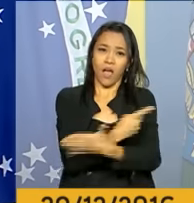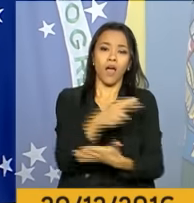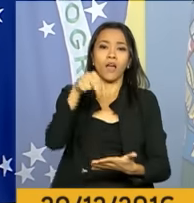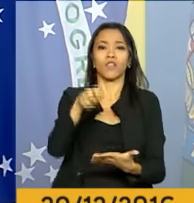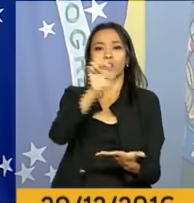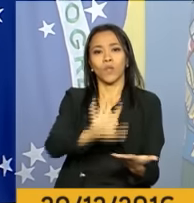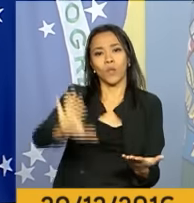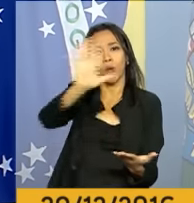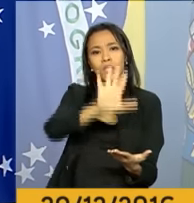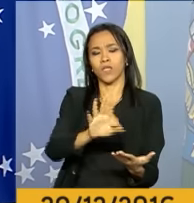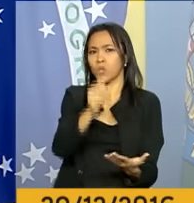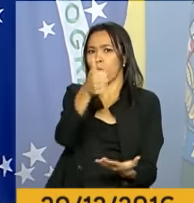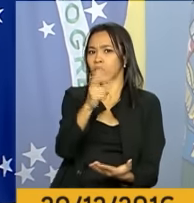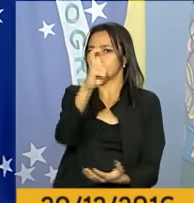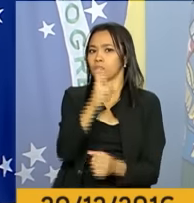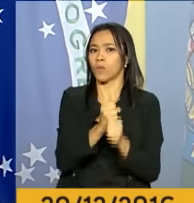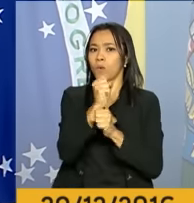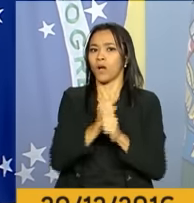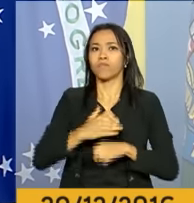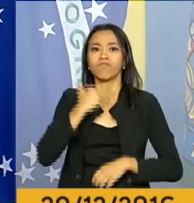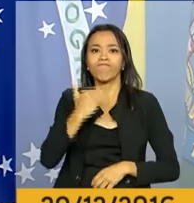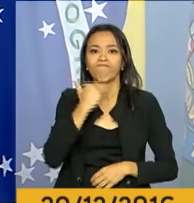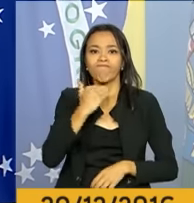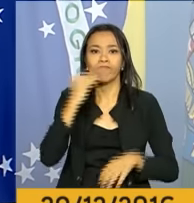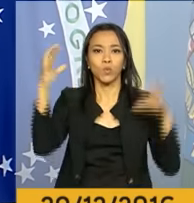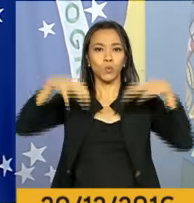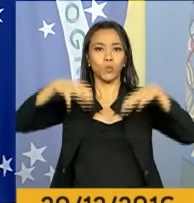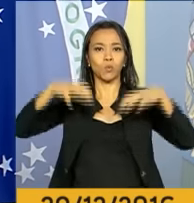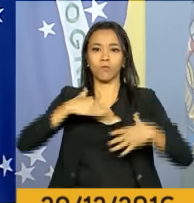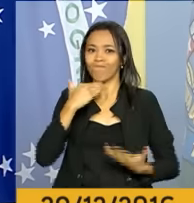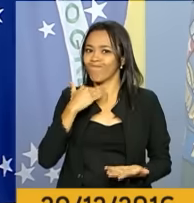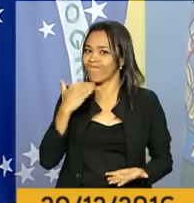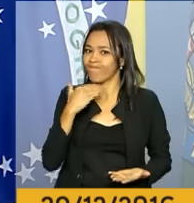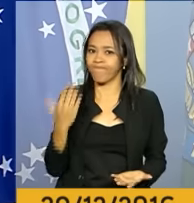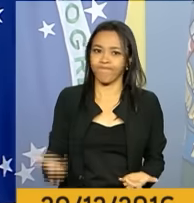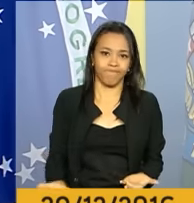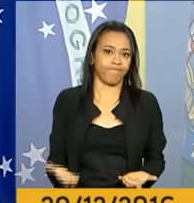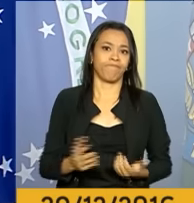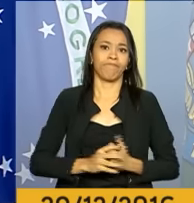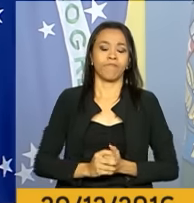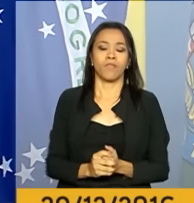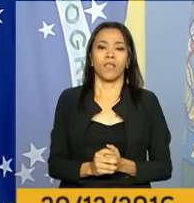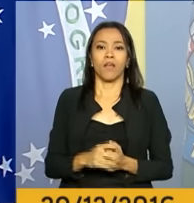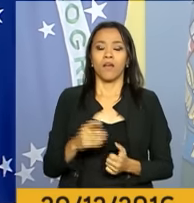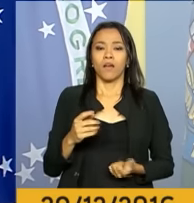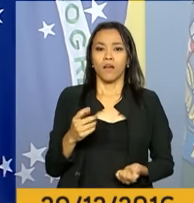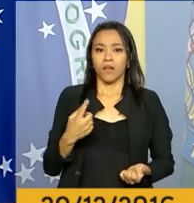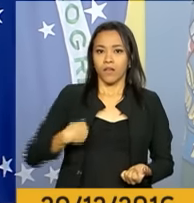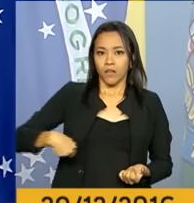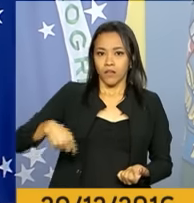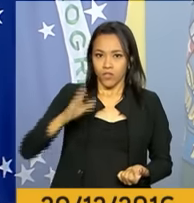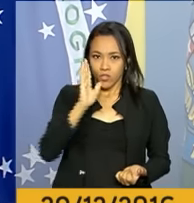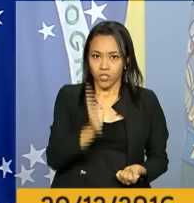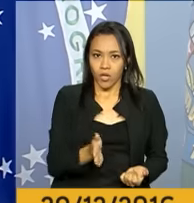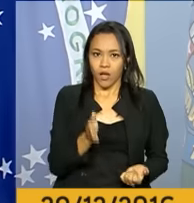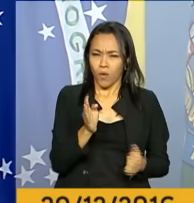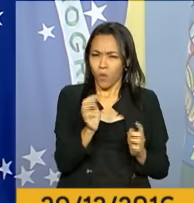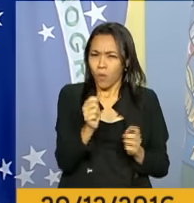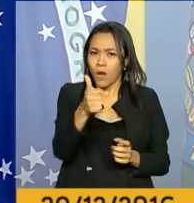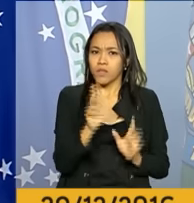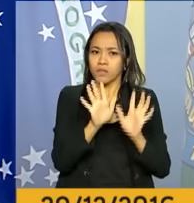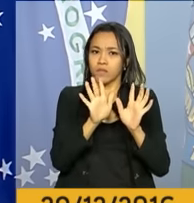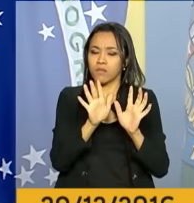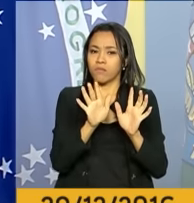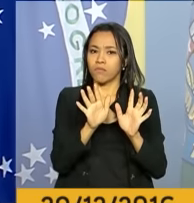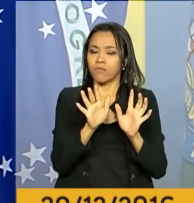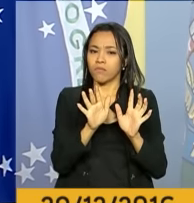quase 5 anos que não há chuva lá nós estamos não apenas eh para praticamente terminando a transposição é claro